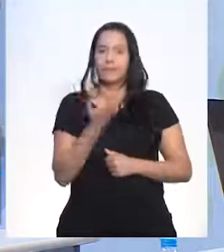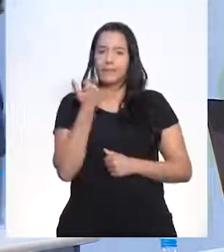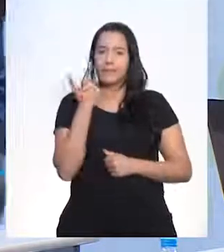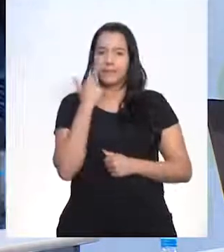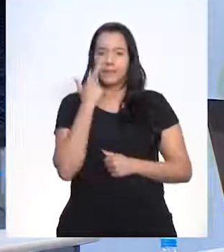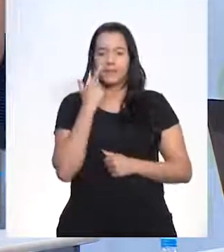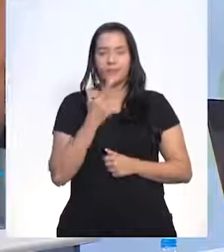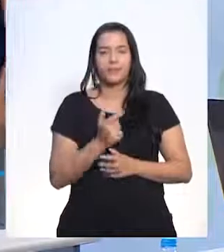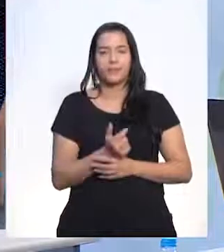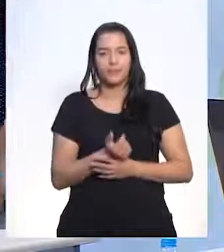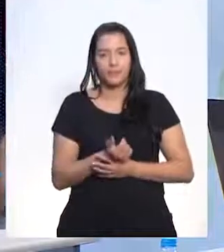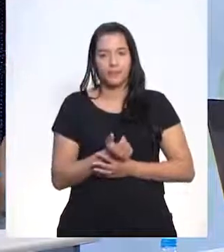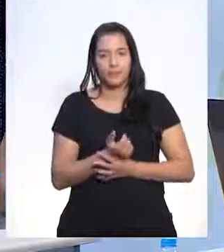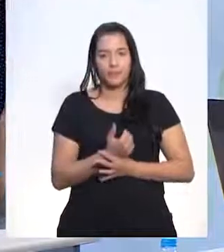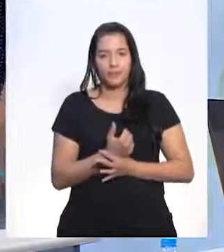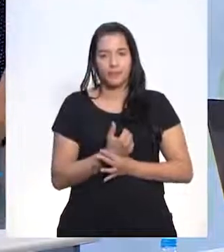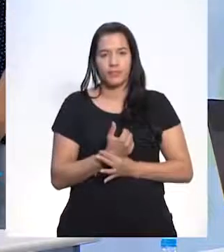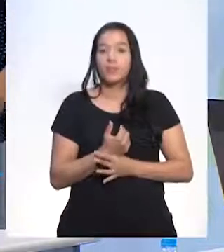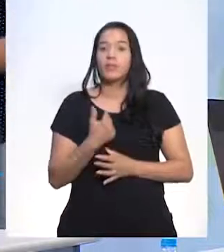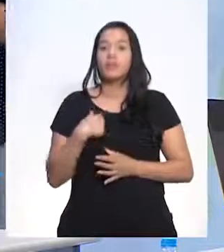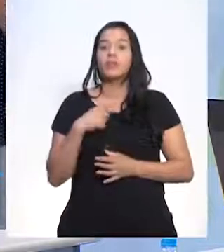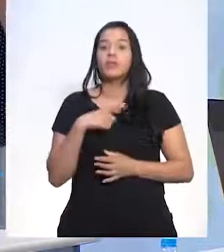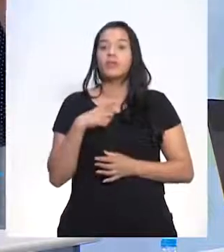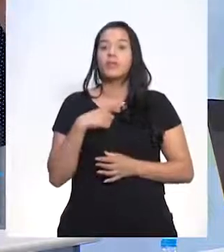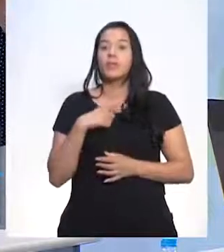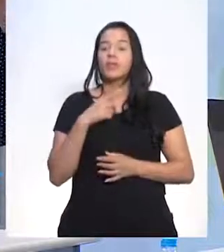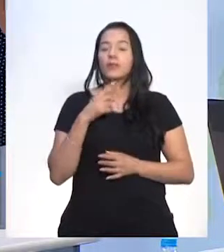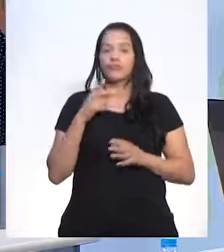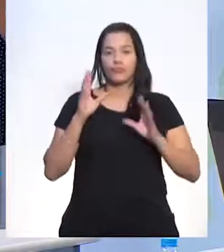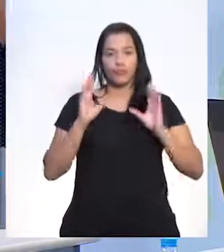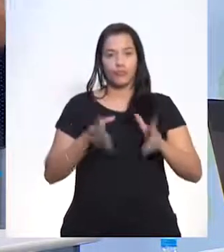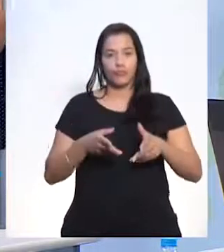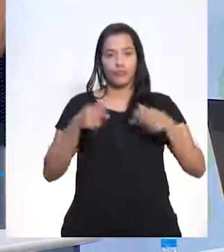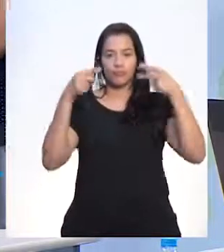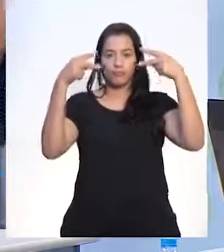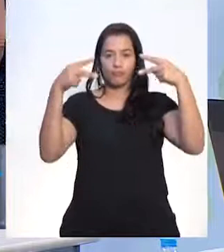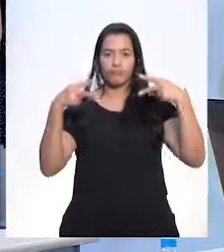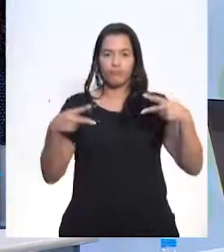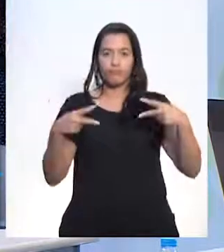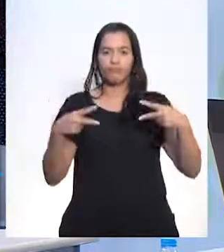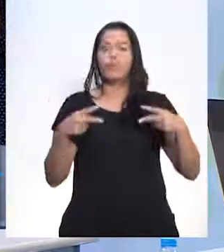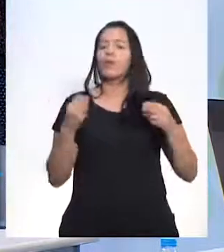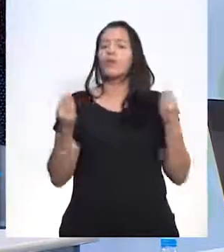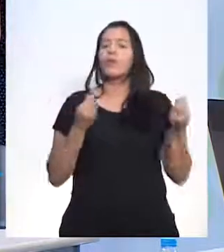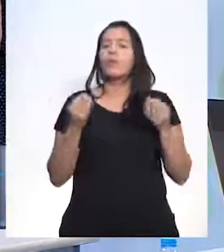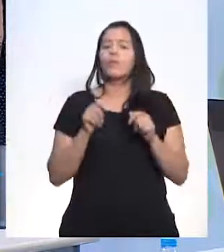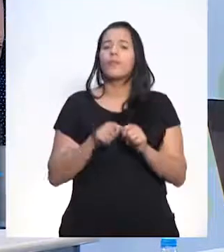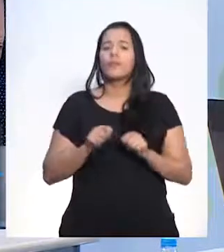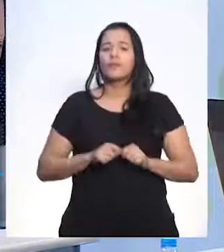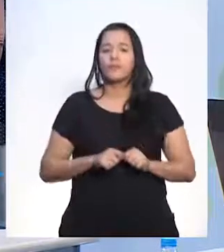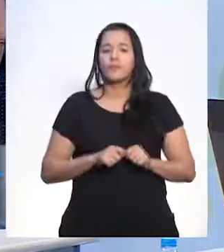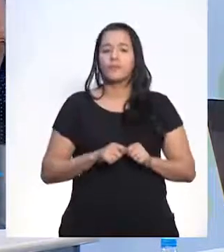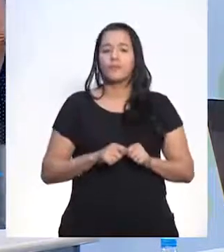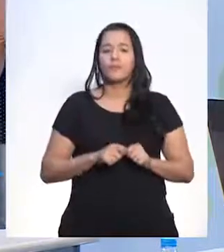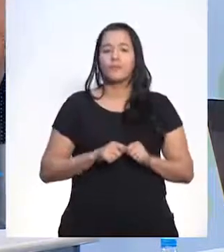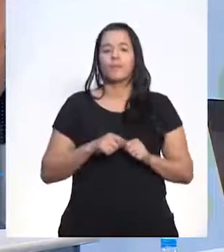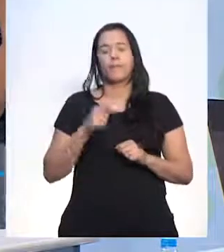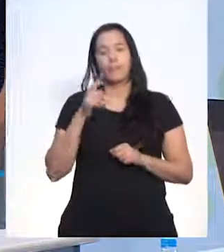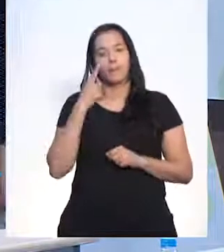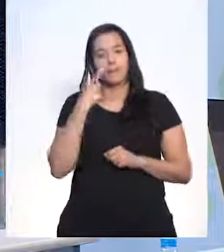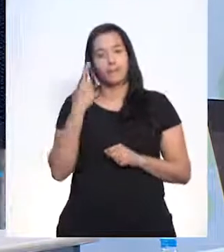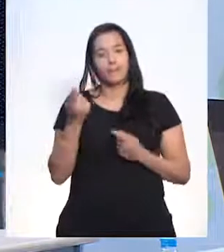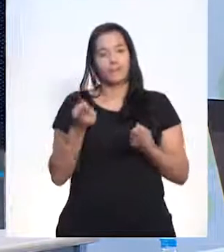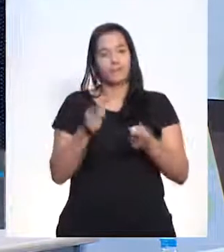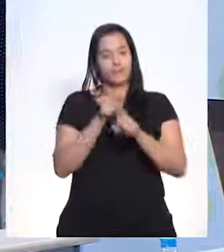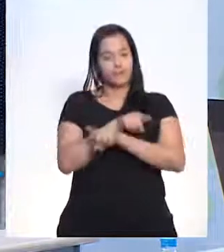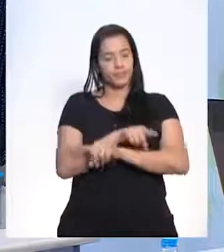comigo. Tem uma relação. Como é que a gente faz mesmo? Vamos pegar o denominador e